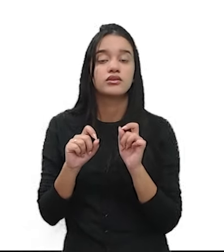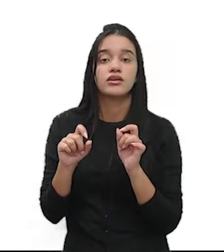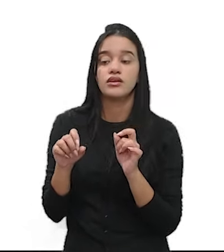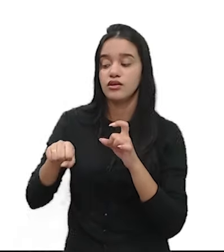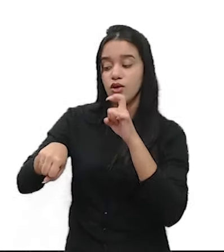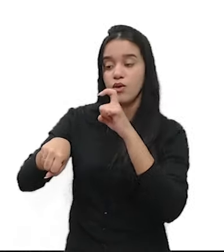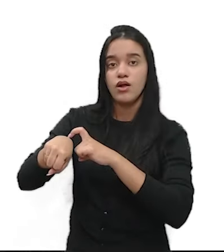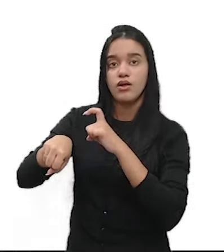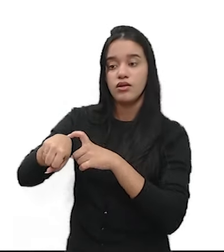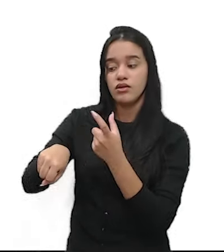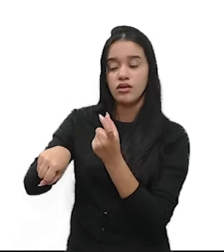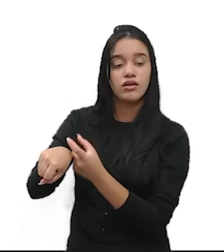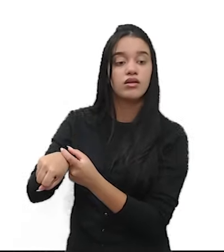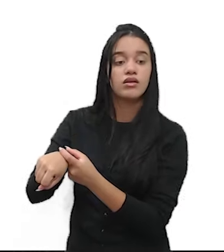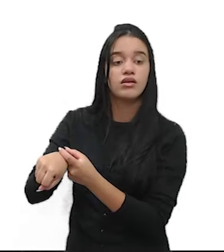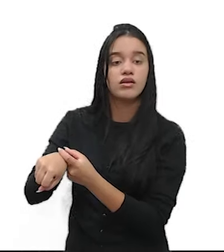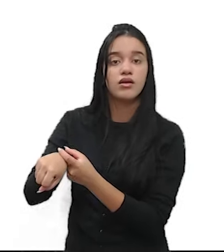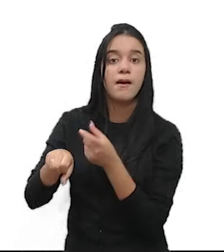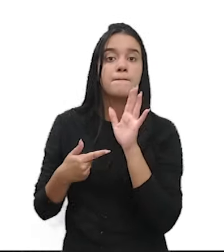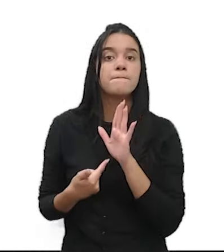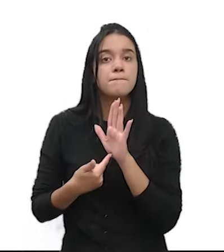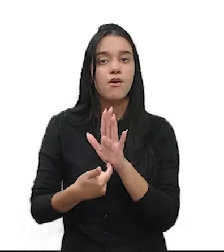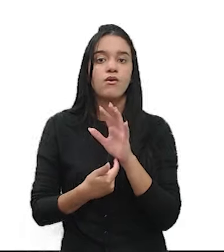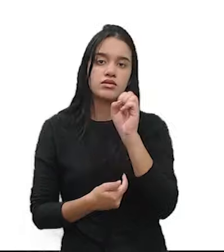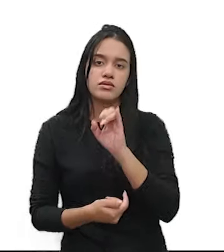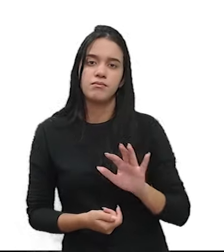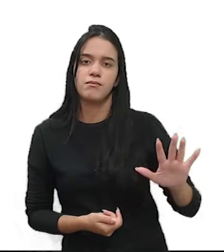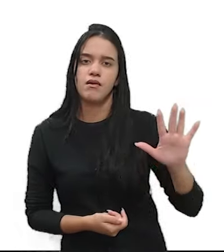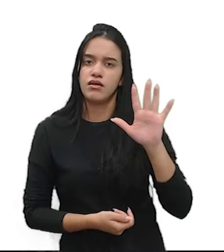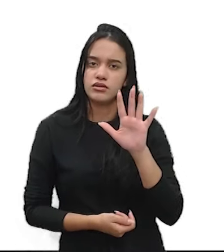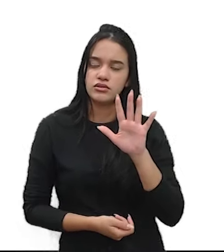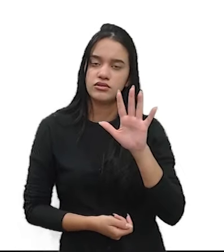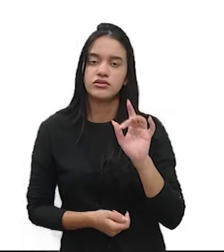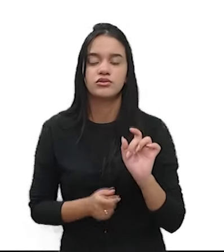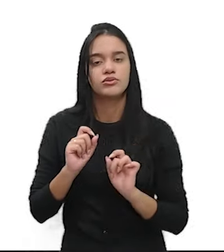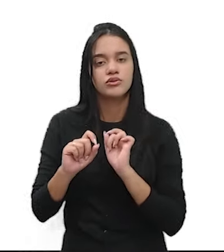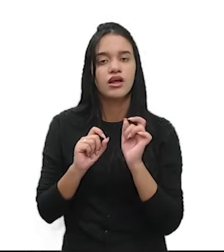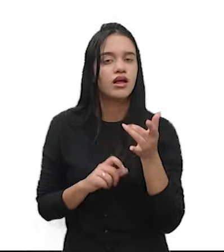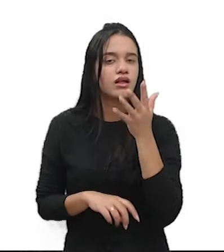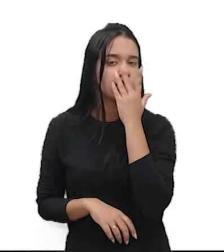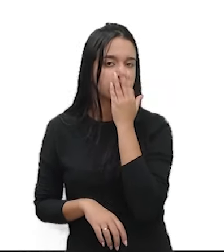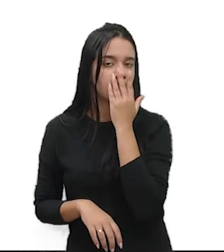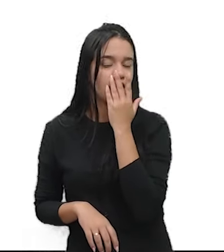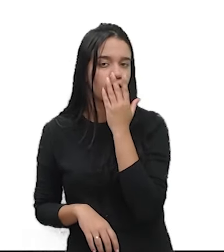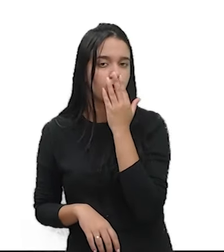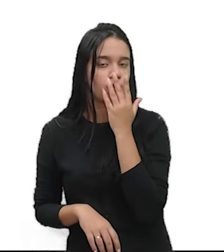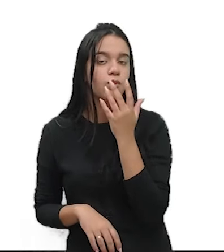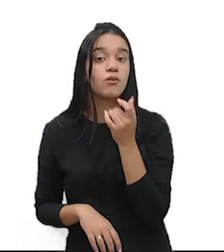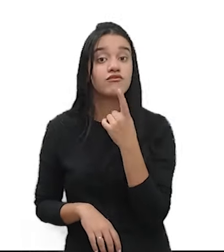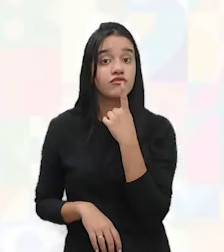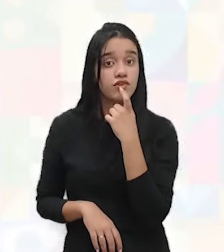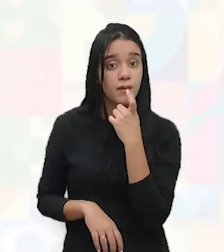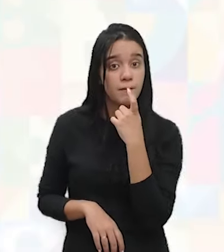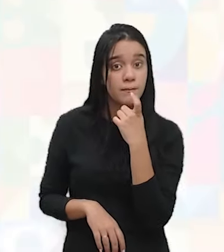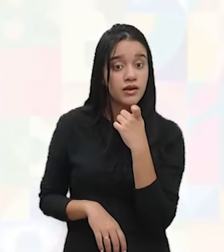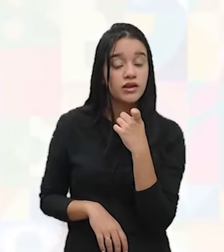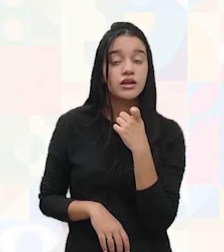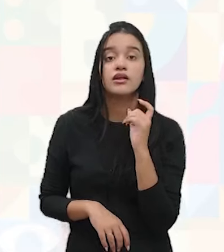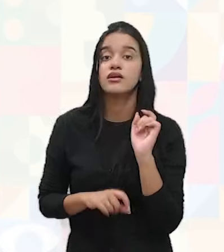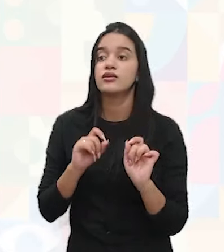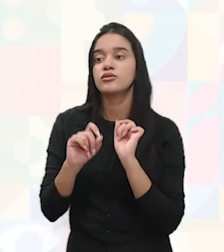E conforme é mostrado na imagem né a setinha está na cor vermelha certamente o extintor